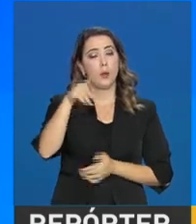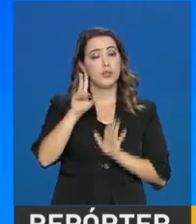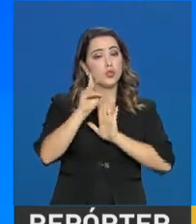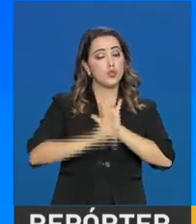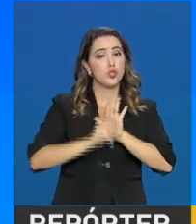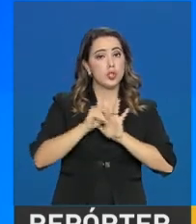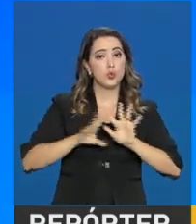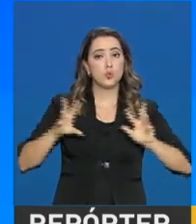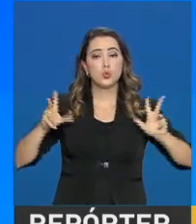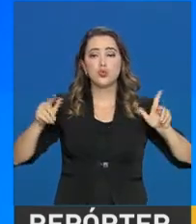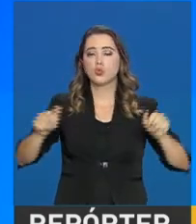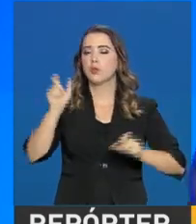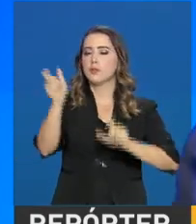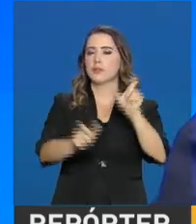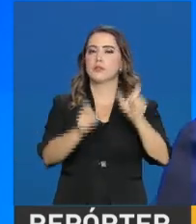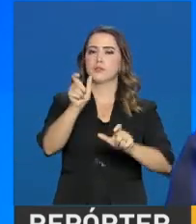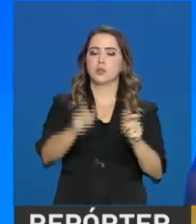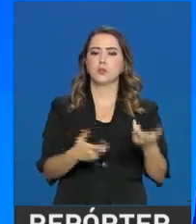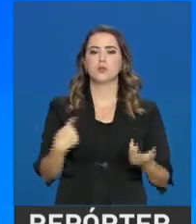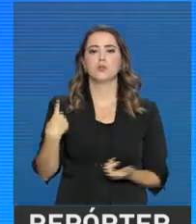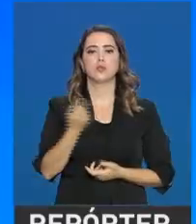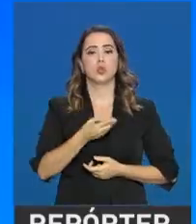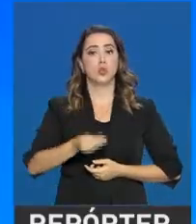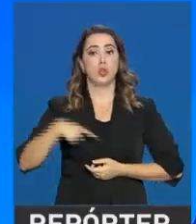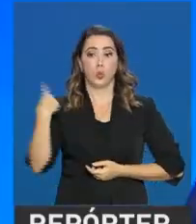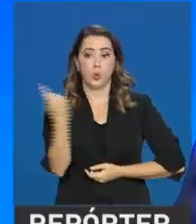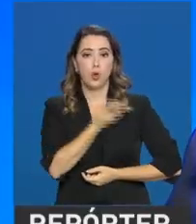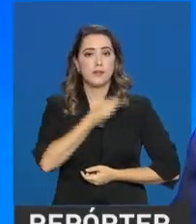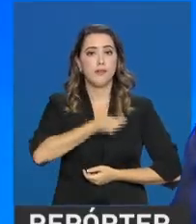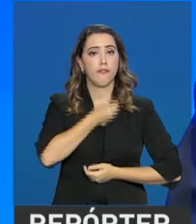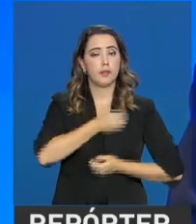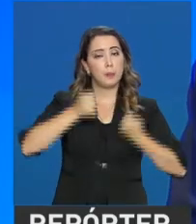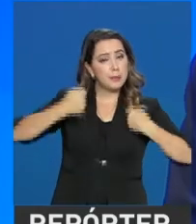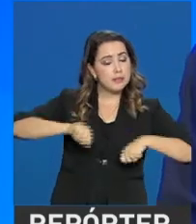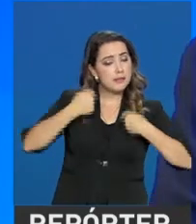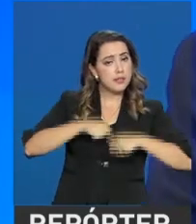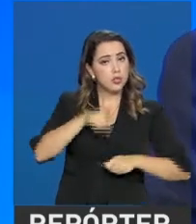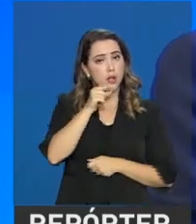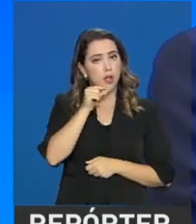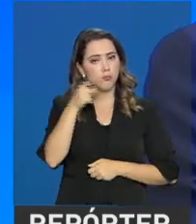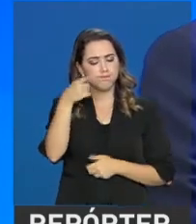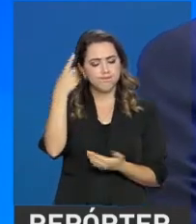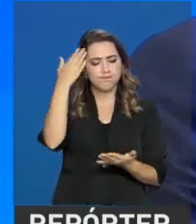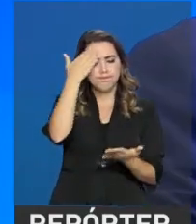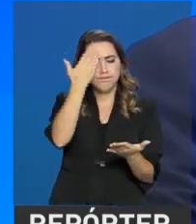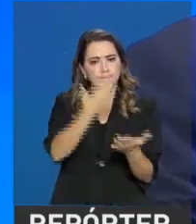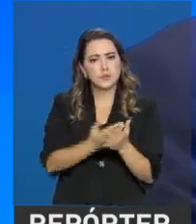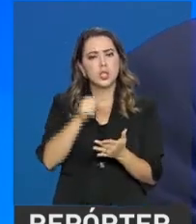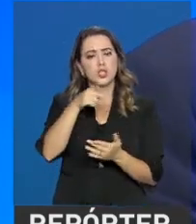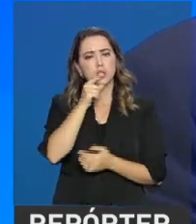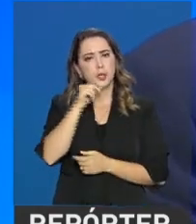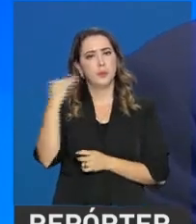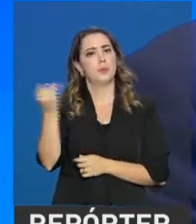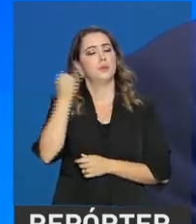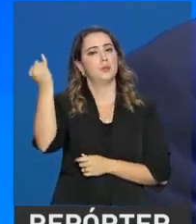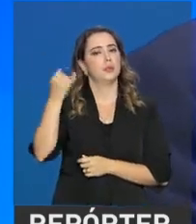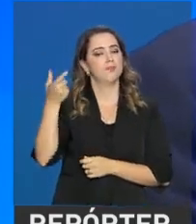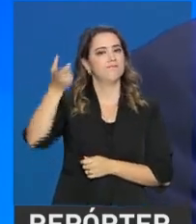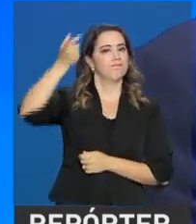é filho de todos nós depende dela esta convicção que me faz pensar